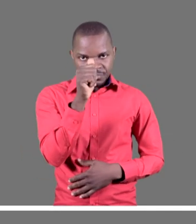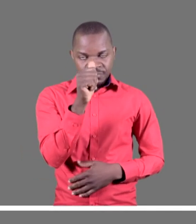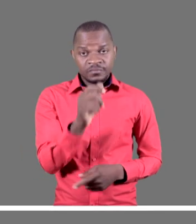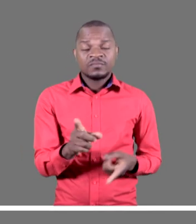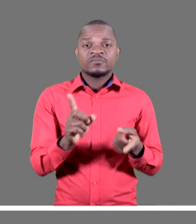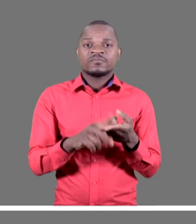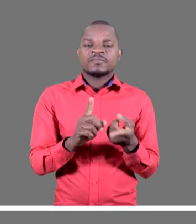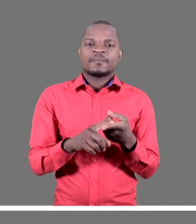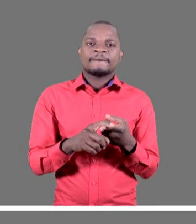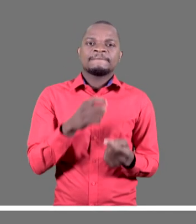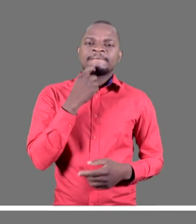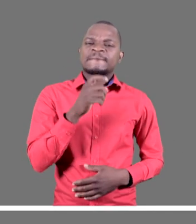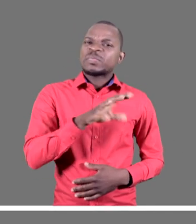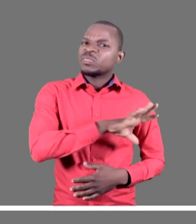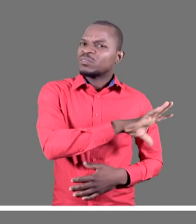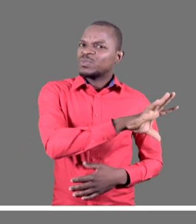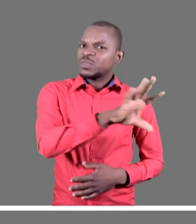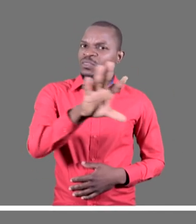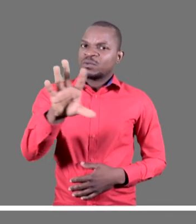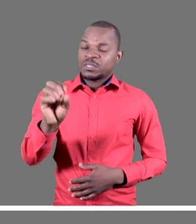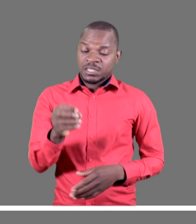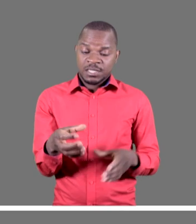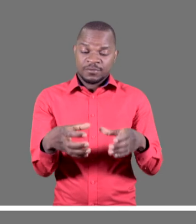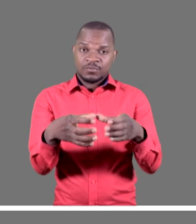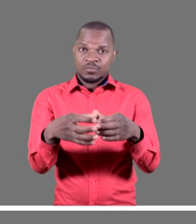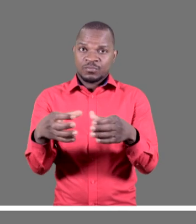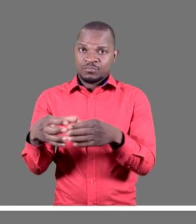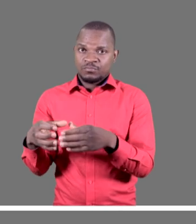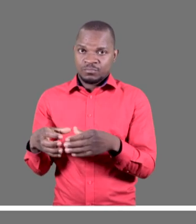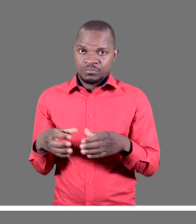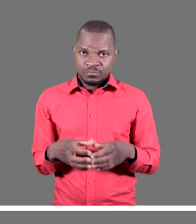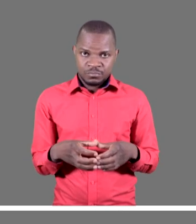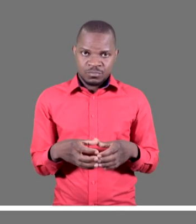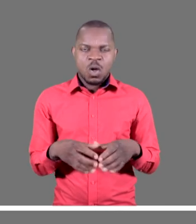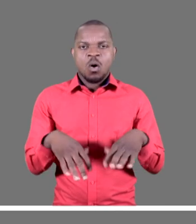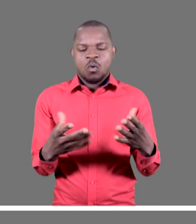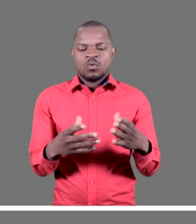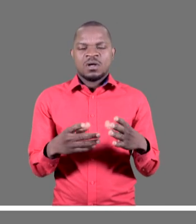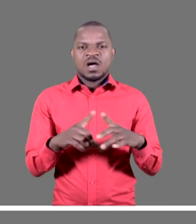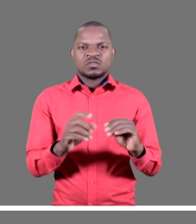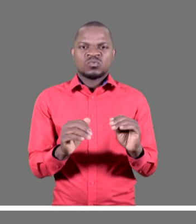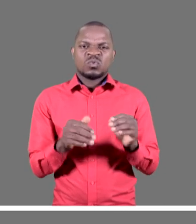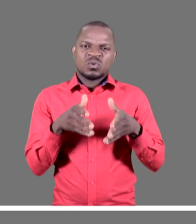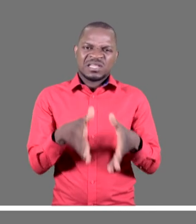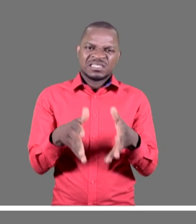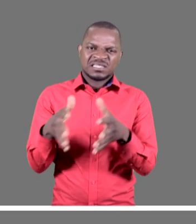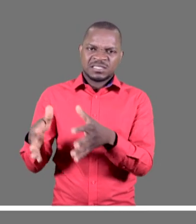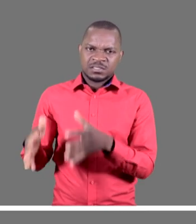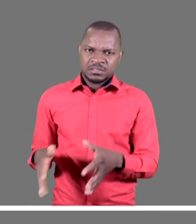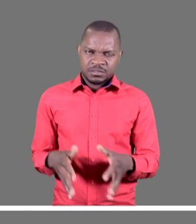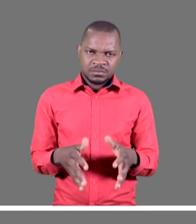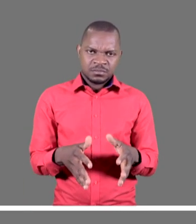Toda esta camada ou todos estes ciclos de formação